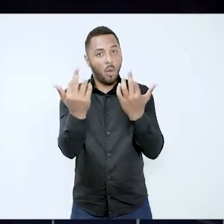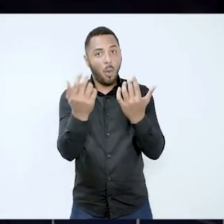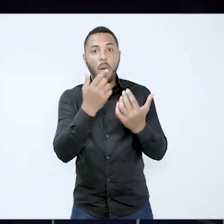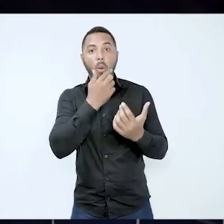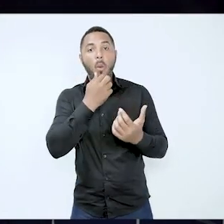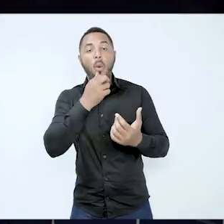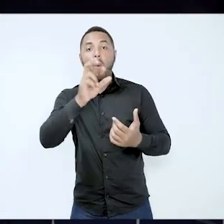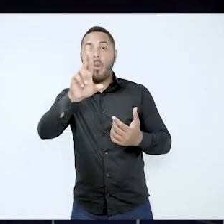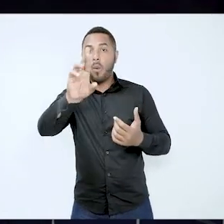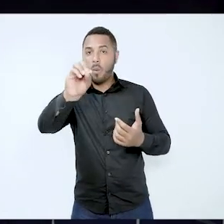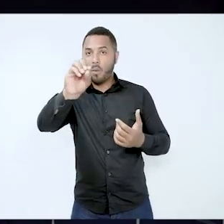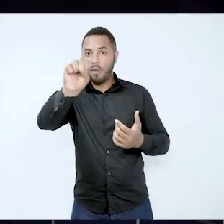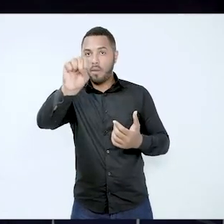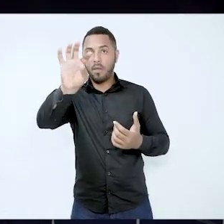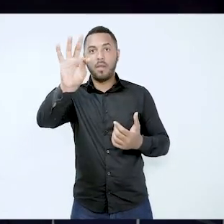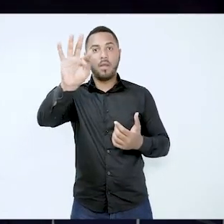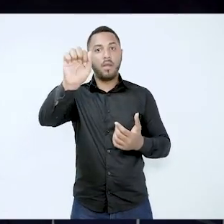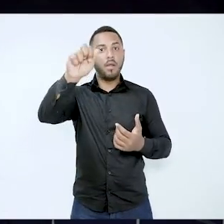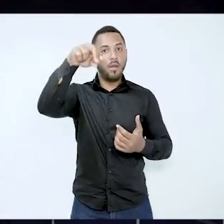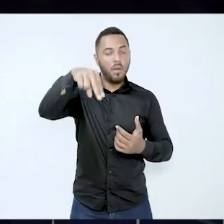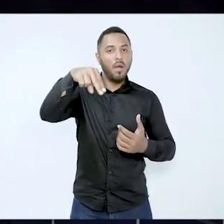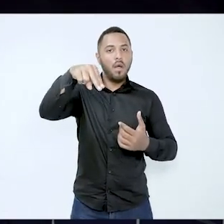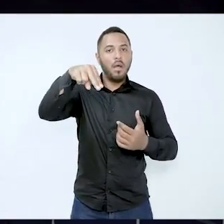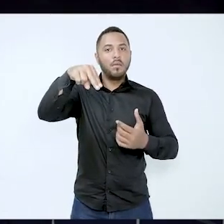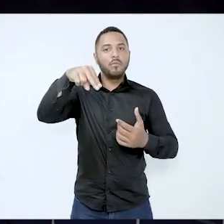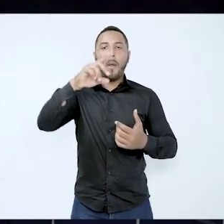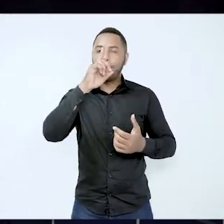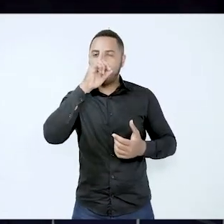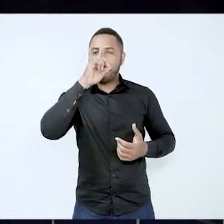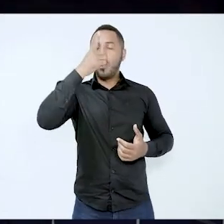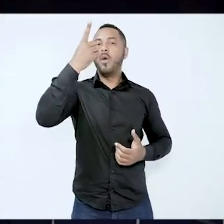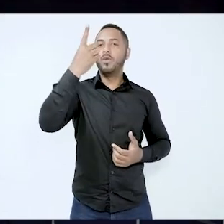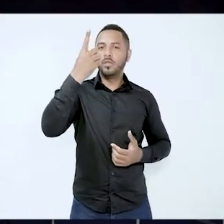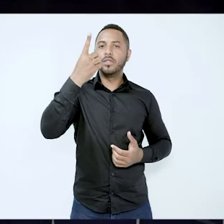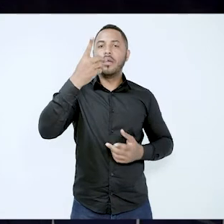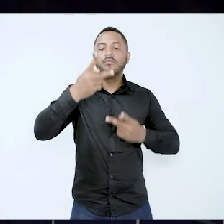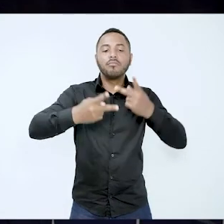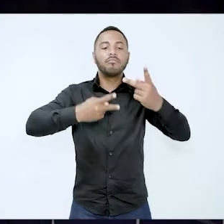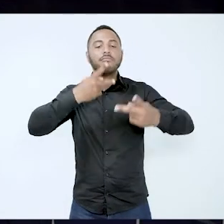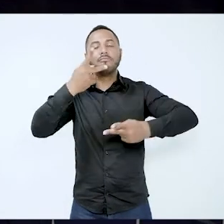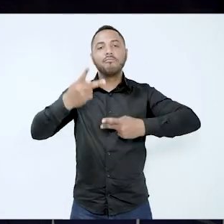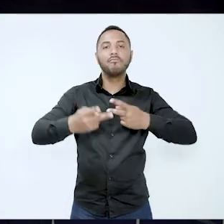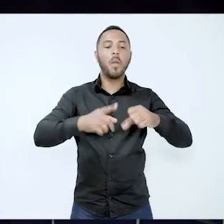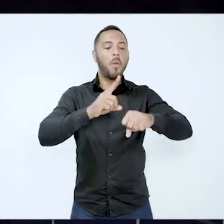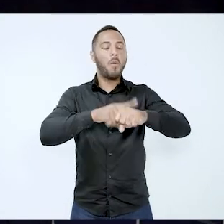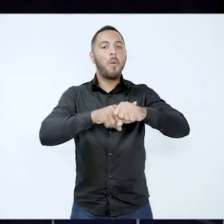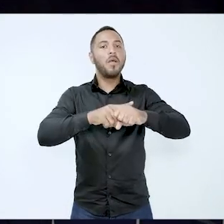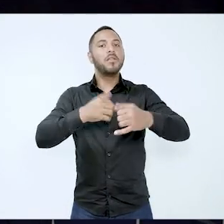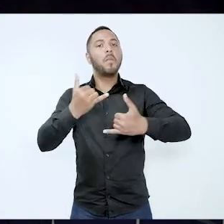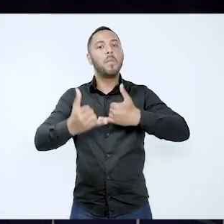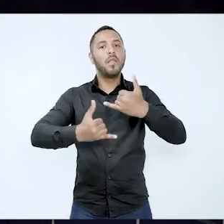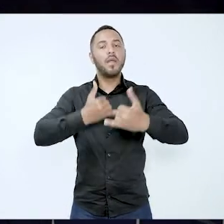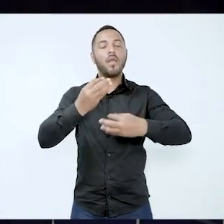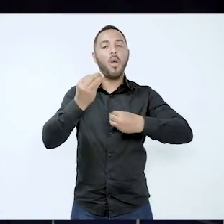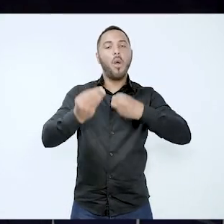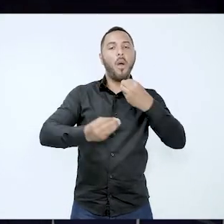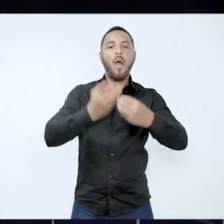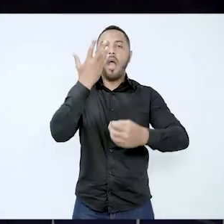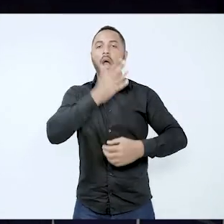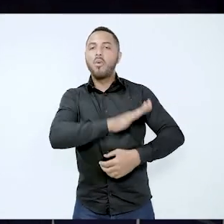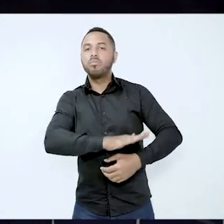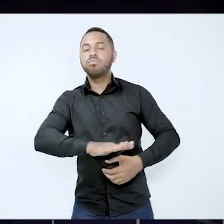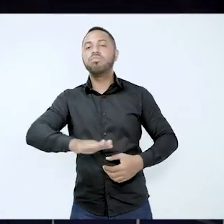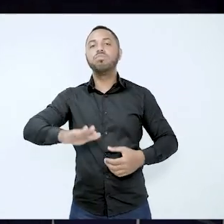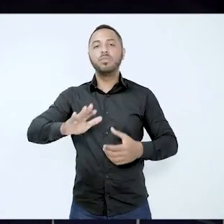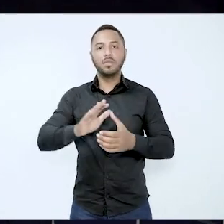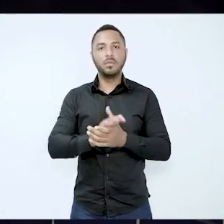Assim como Rostam Paraíso, né, produziu aquele momento de brincadeira, né, retratando como era na sua